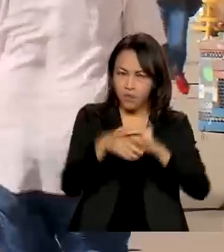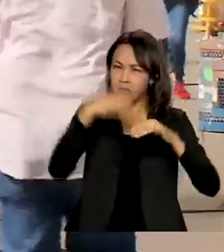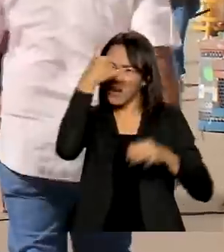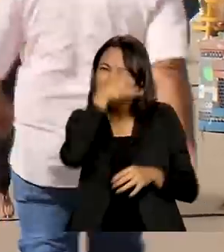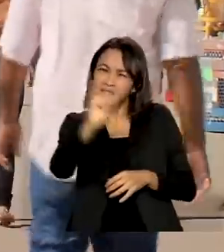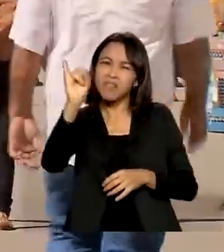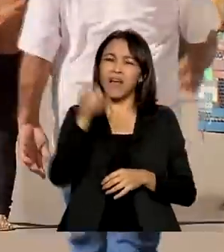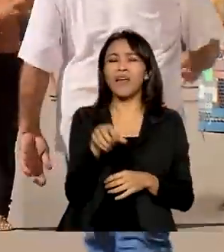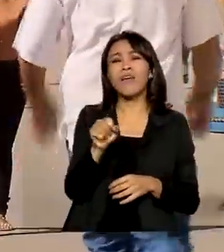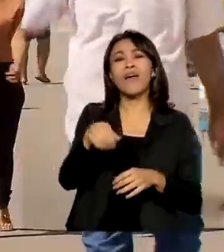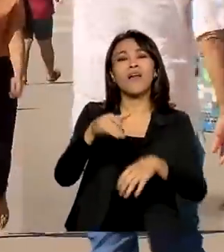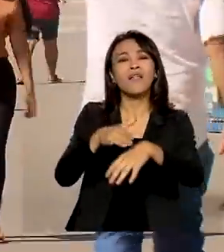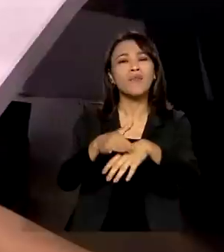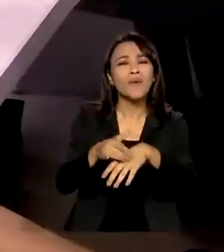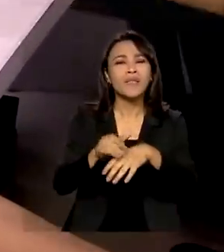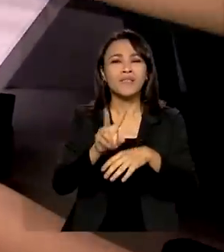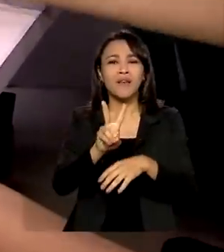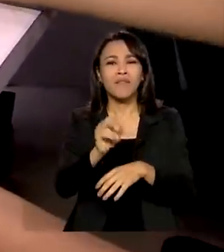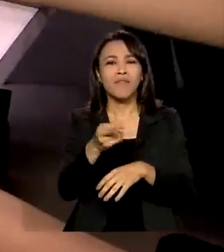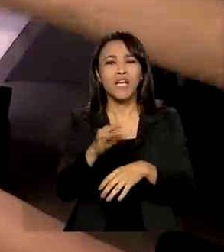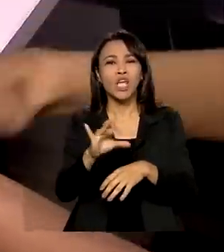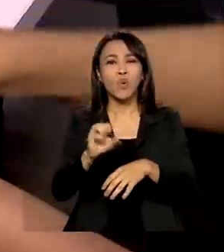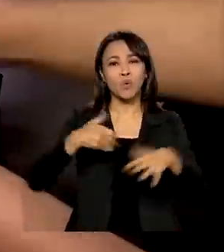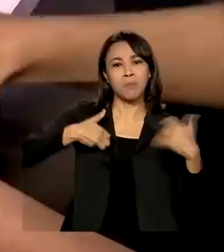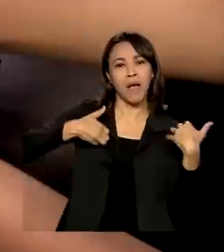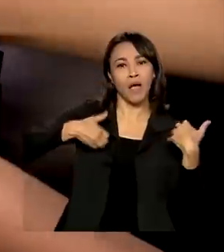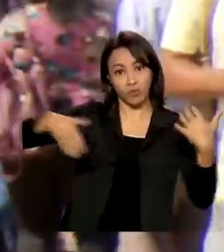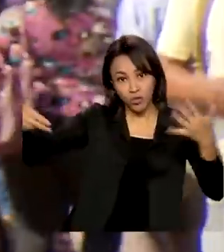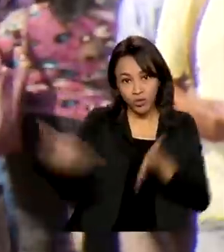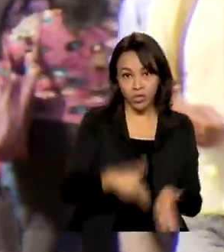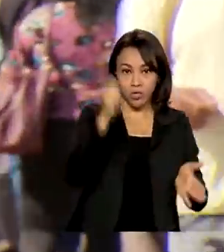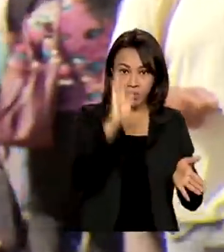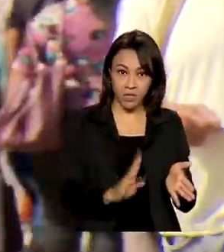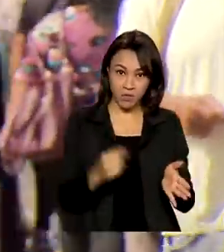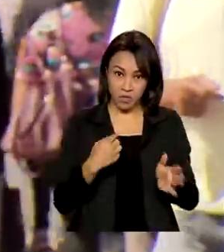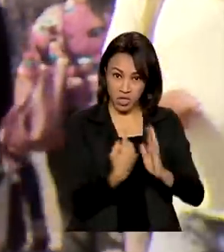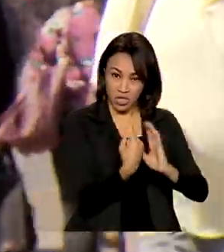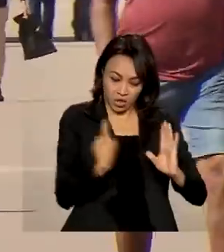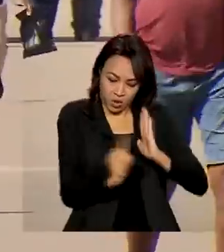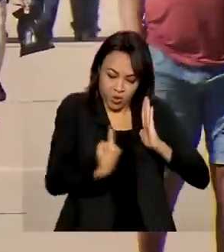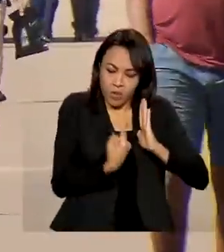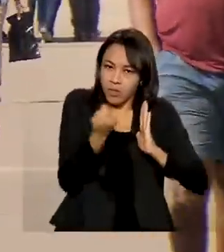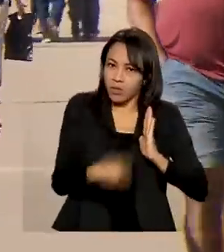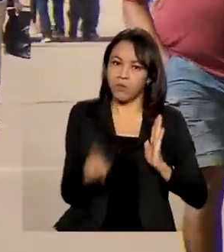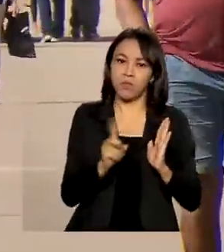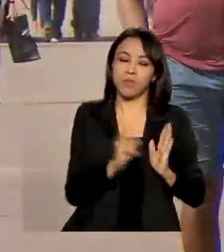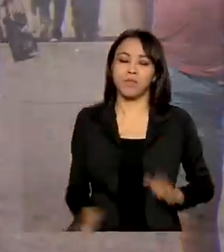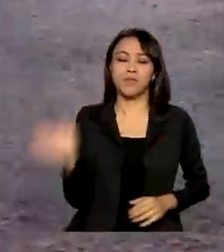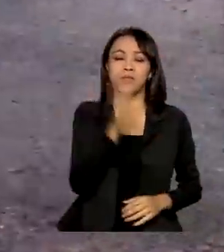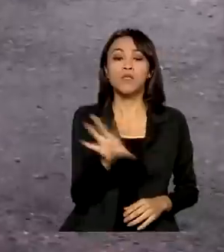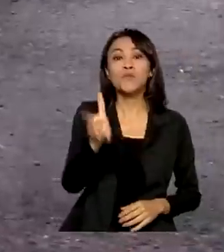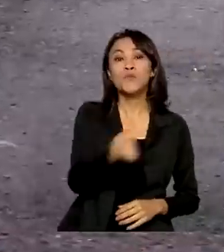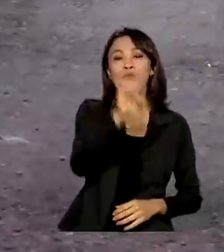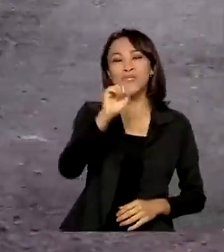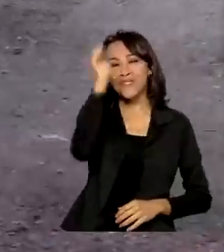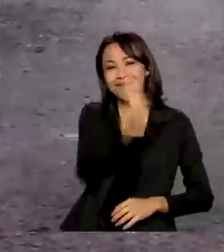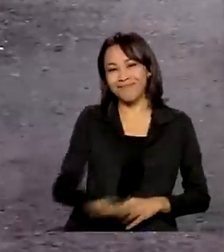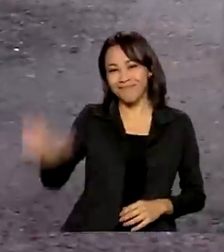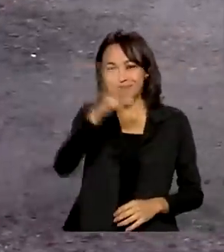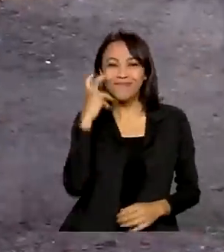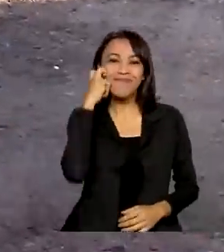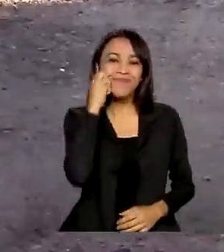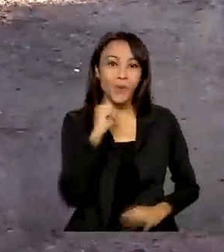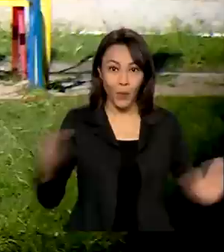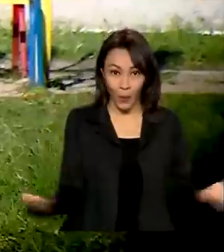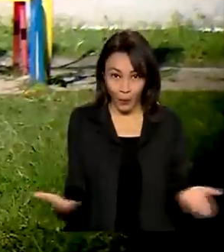evitar que a varíola dos macacos chegue ao Brasil. O isolamento não é necessário. Dia Nacional da Adoção. Começa